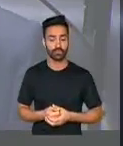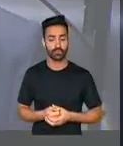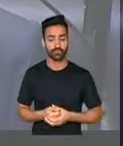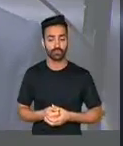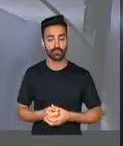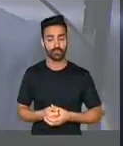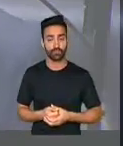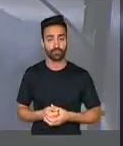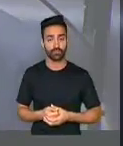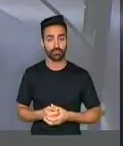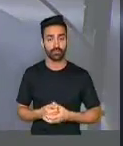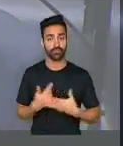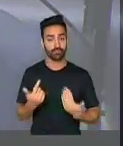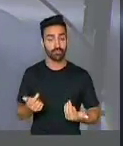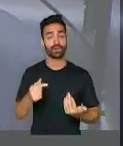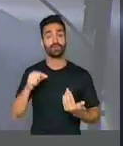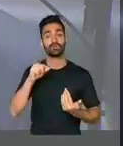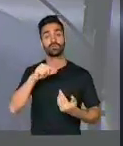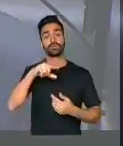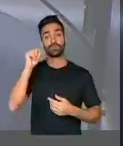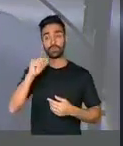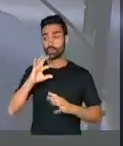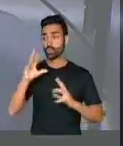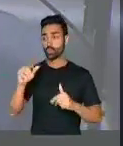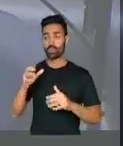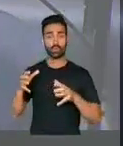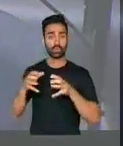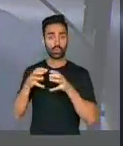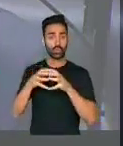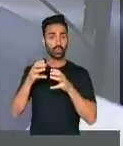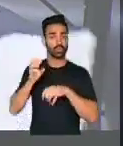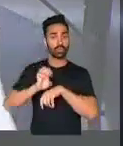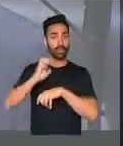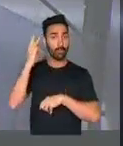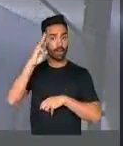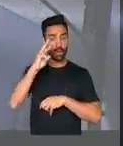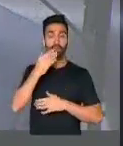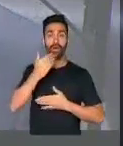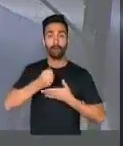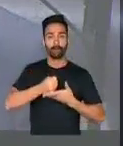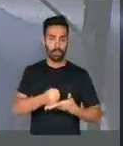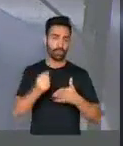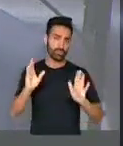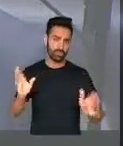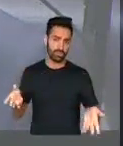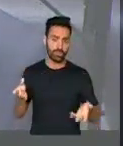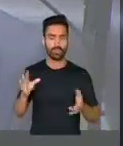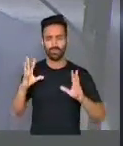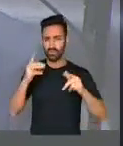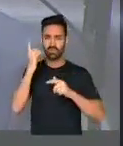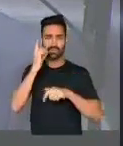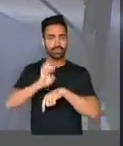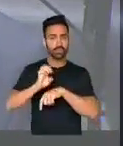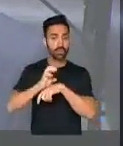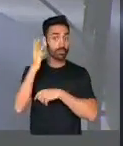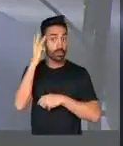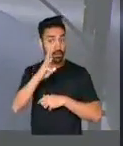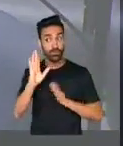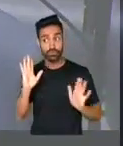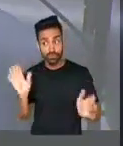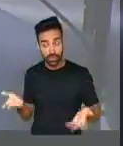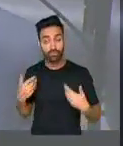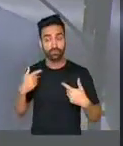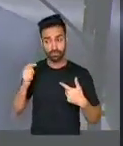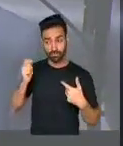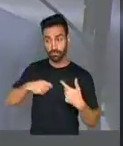indicação, senhor presidente, ela recebeu apoio de toda a bancada do Maranhão. Todos os deputados e deputadas do Maranhão fizeram questão